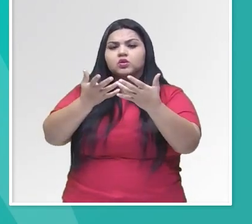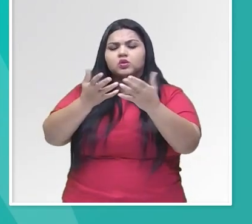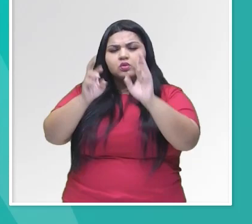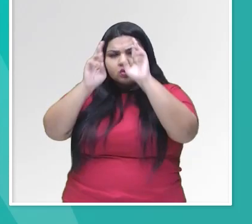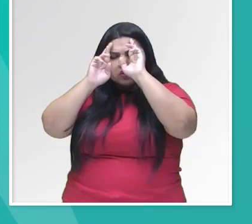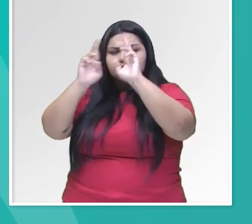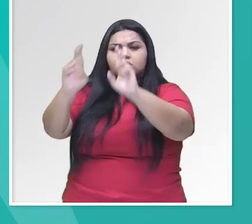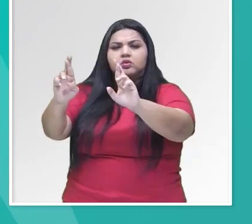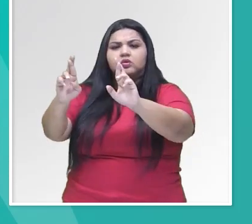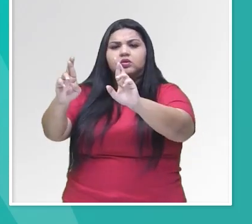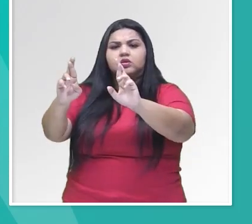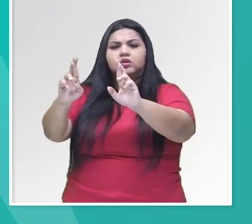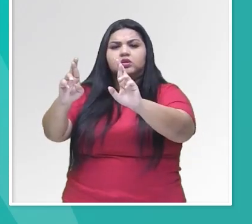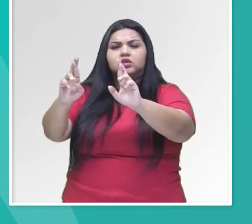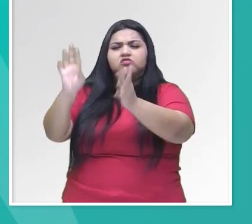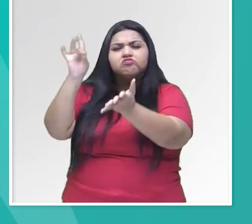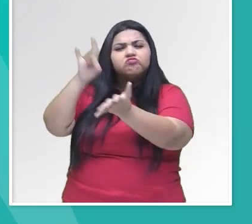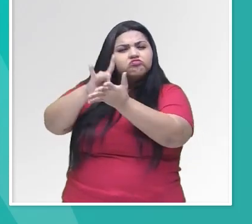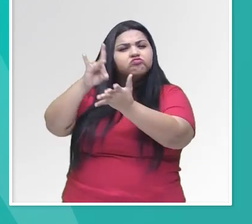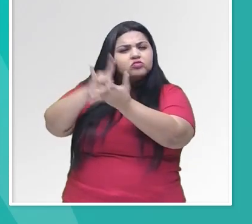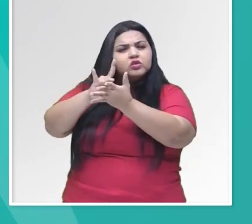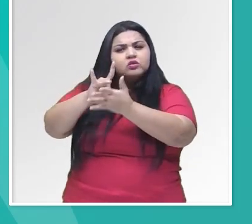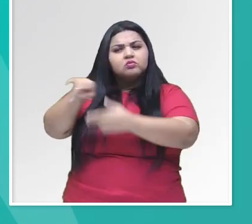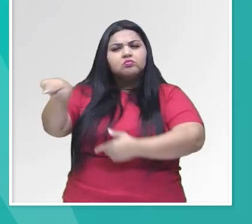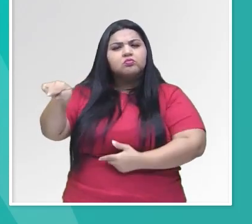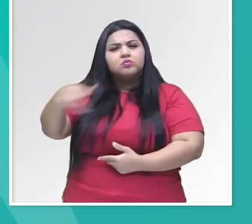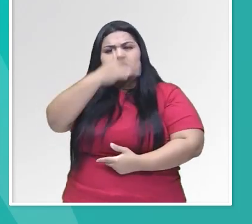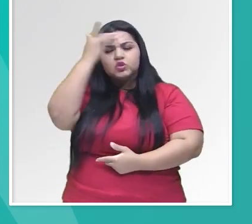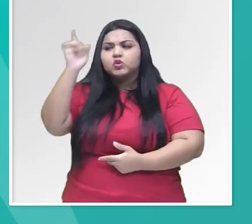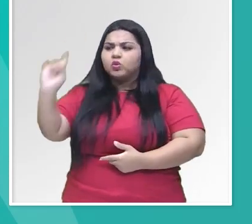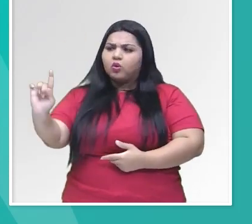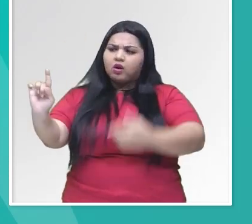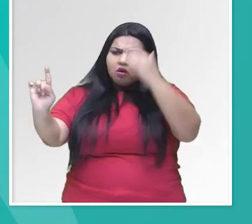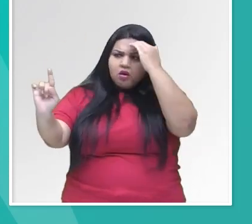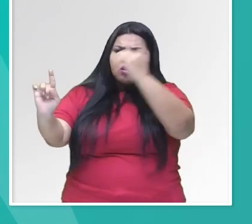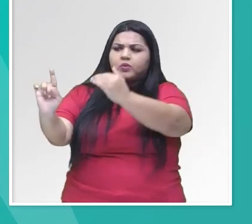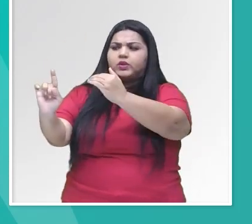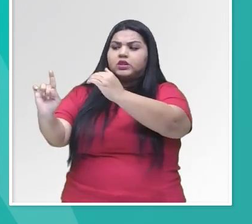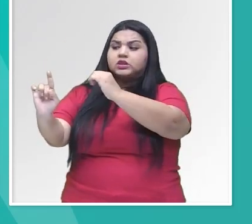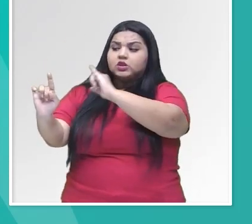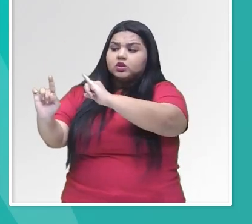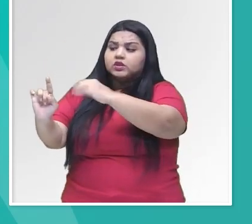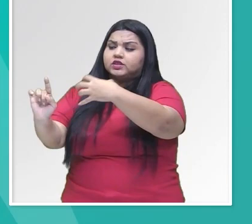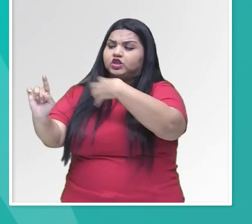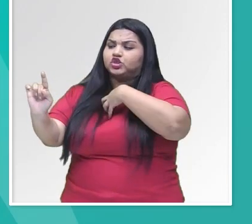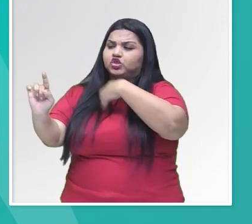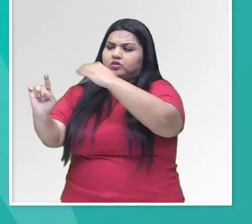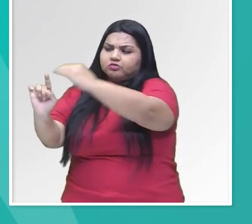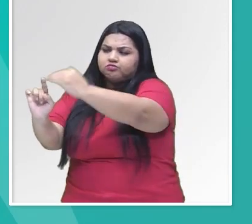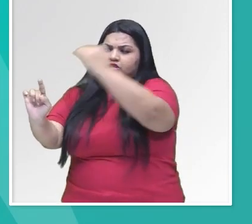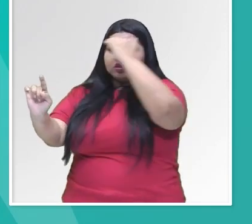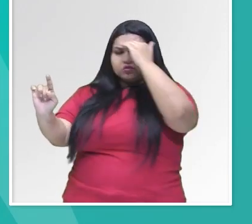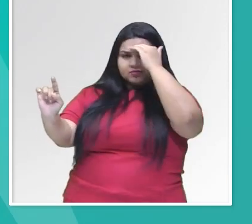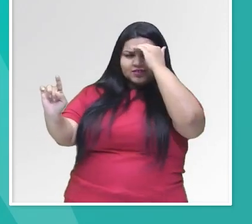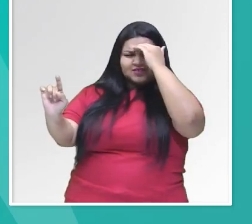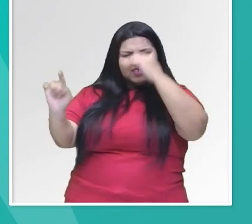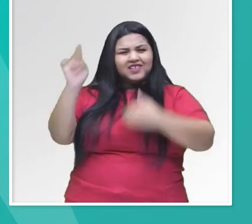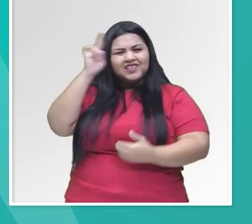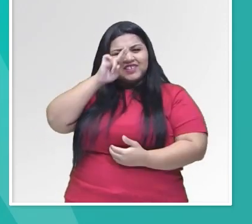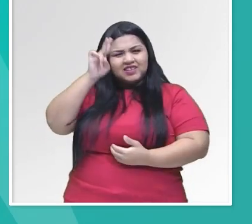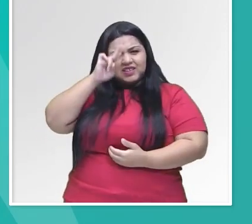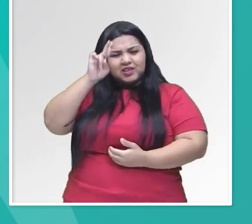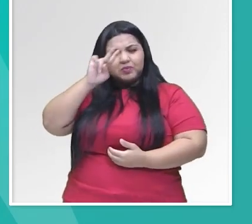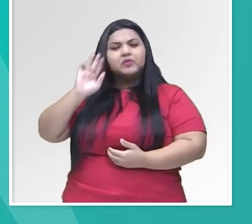respeito verdadeiramente ao outro a partir do momento que nós sentimos esse respeito. Lembram daquela máxima que fala